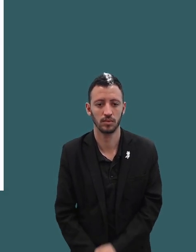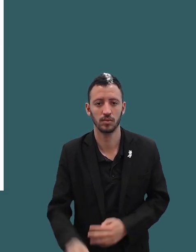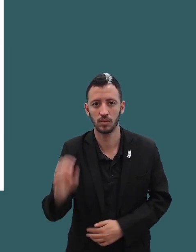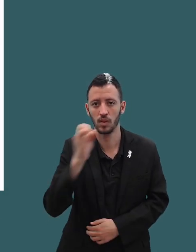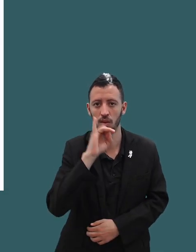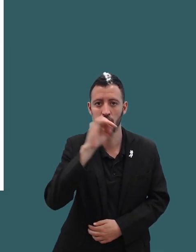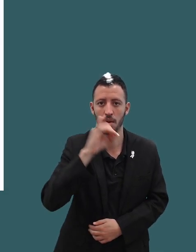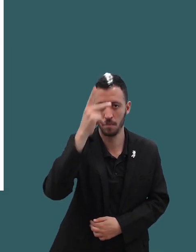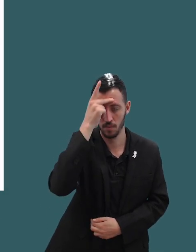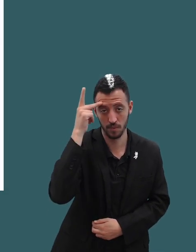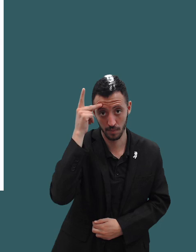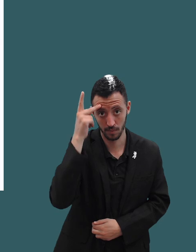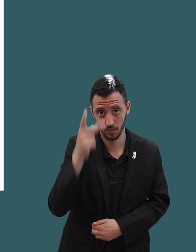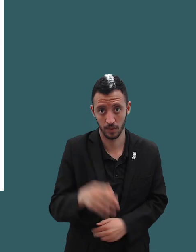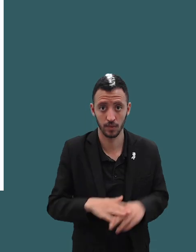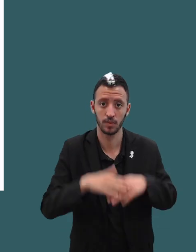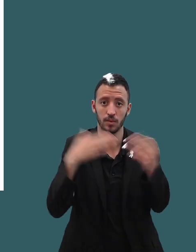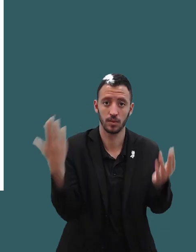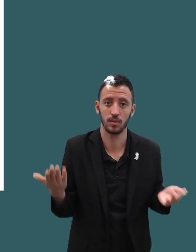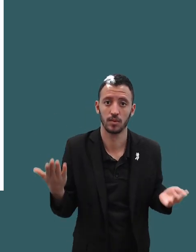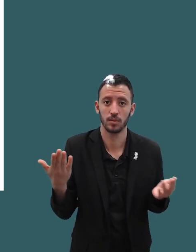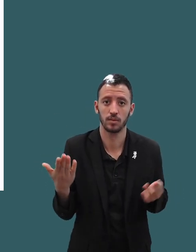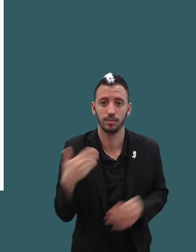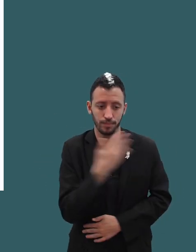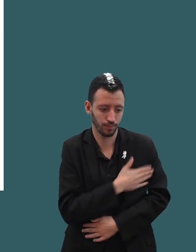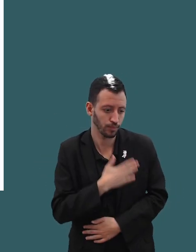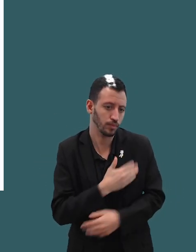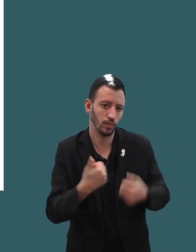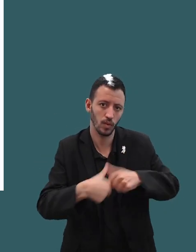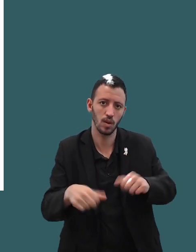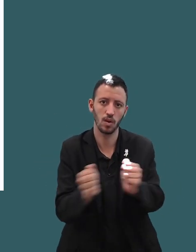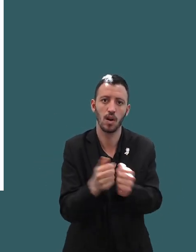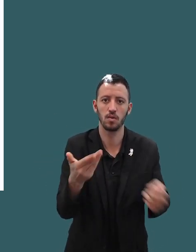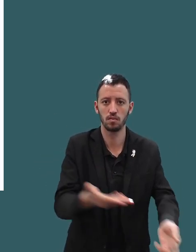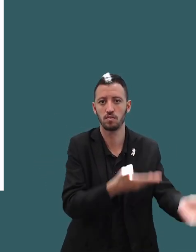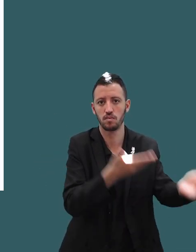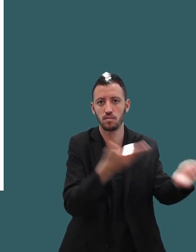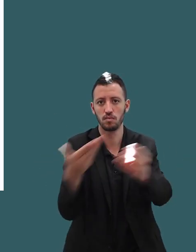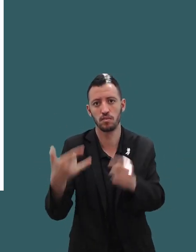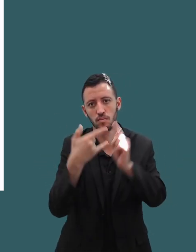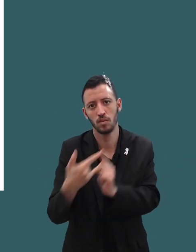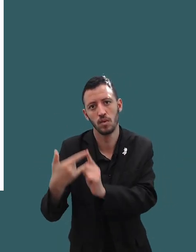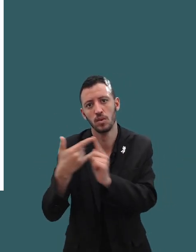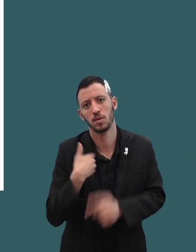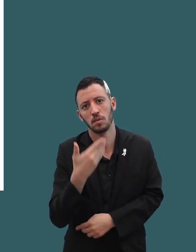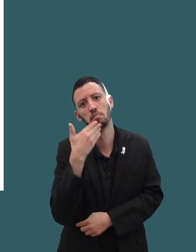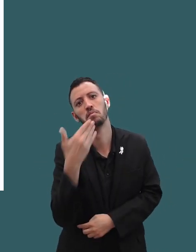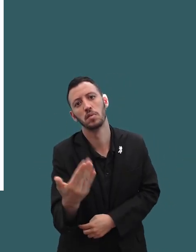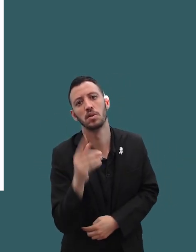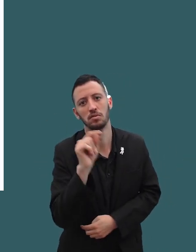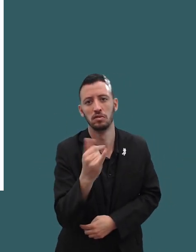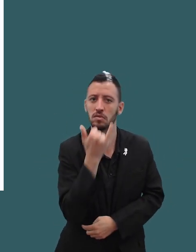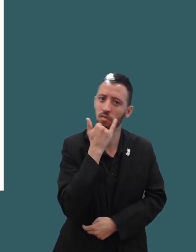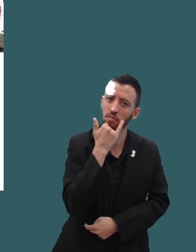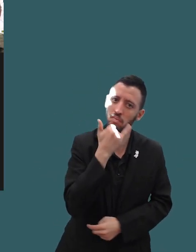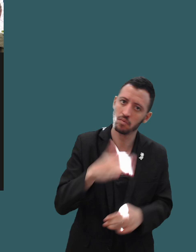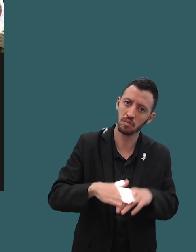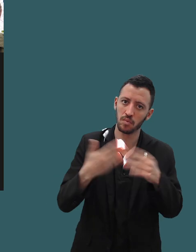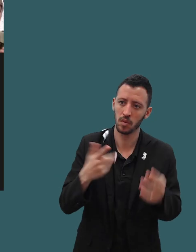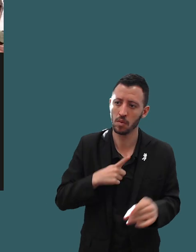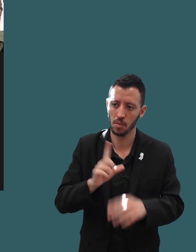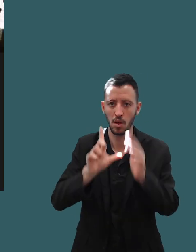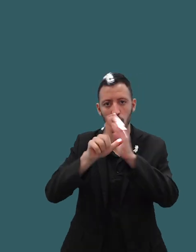Olá, pessoal. Então, é um prazer estar aqui com vocês hoje. Já começo pedindo desculpas pelo